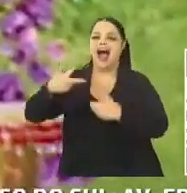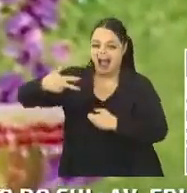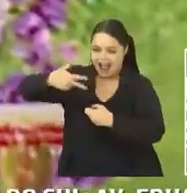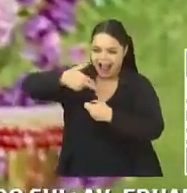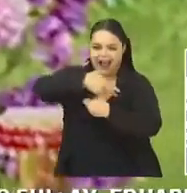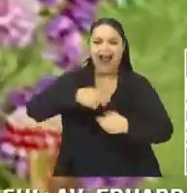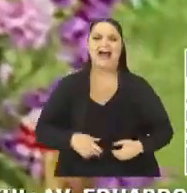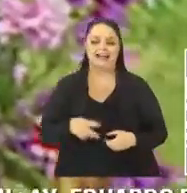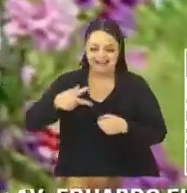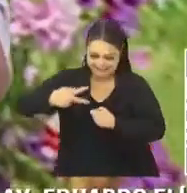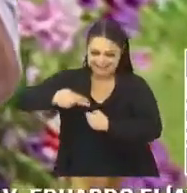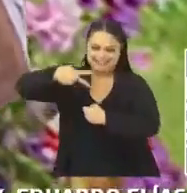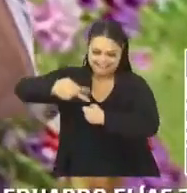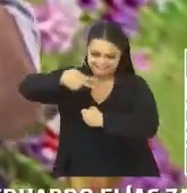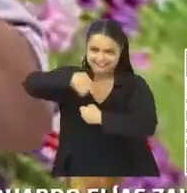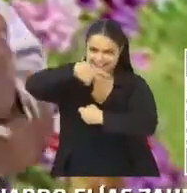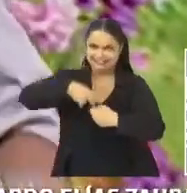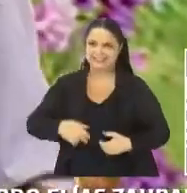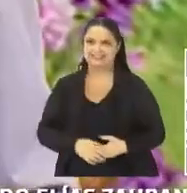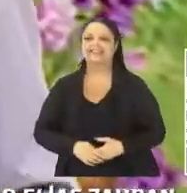de abrir lata.